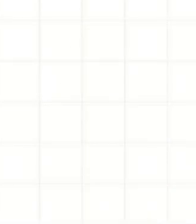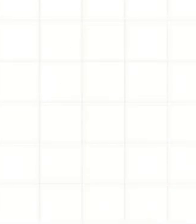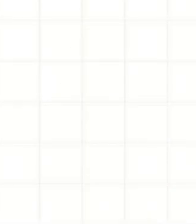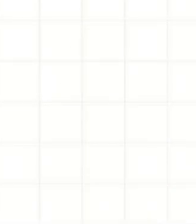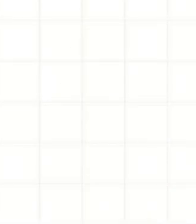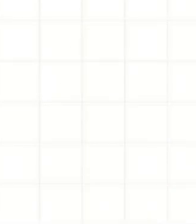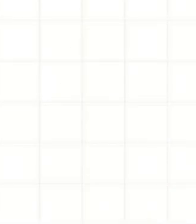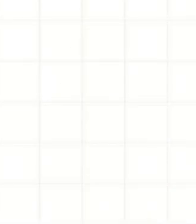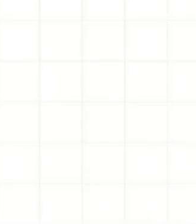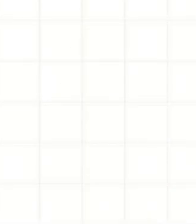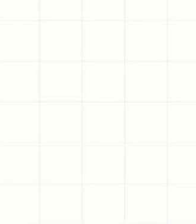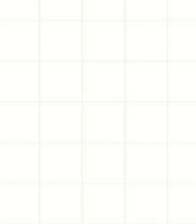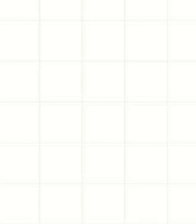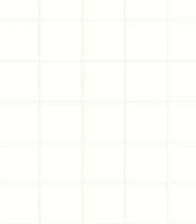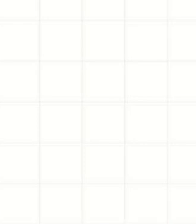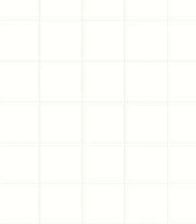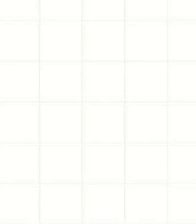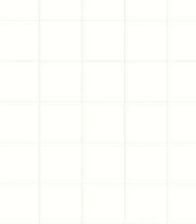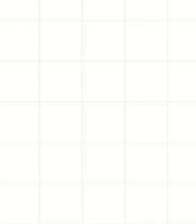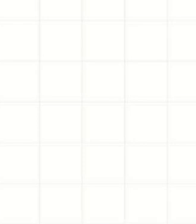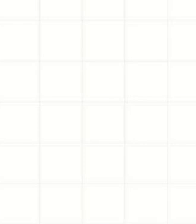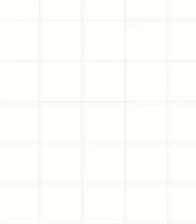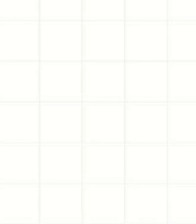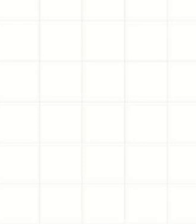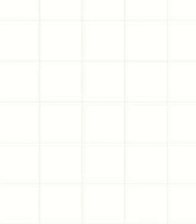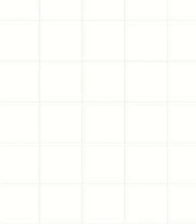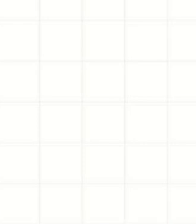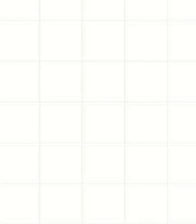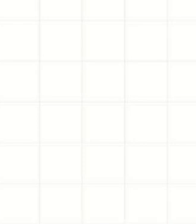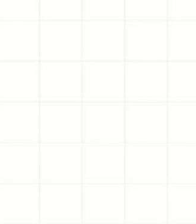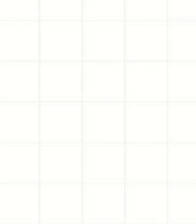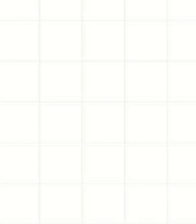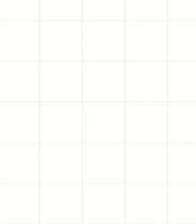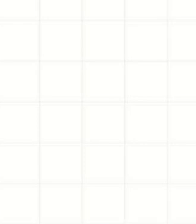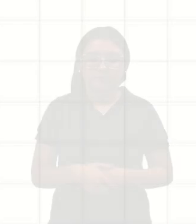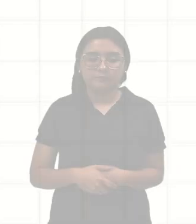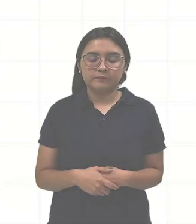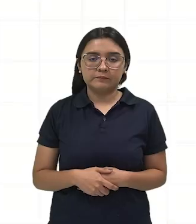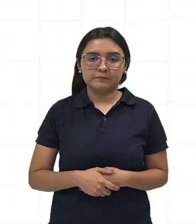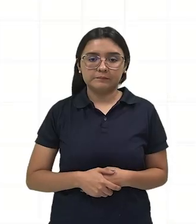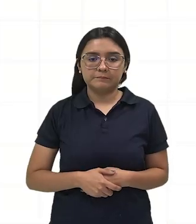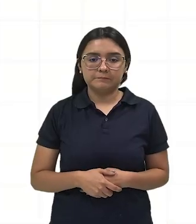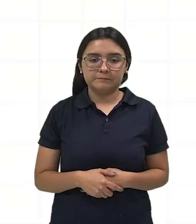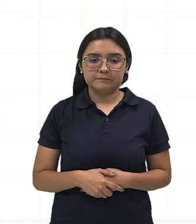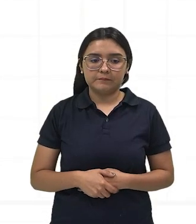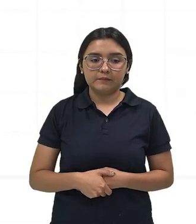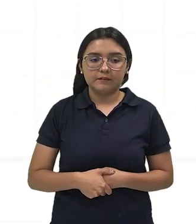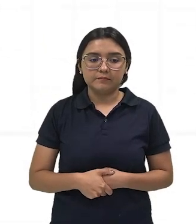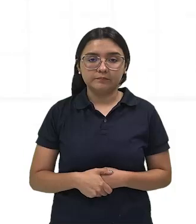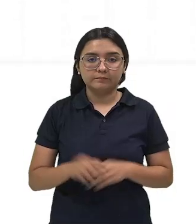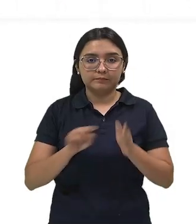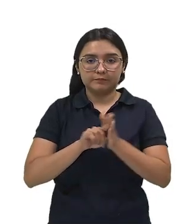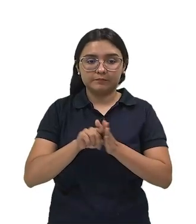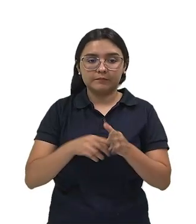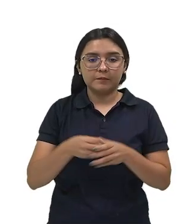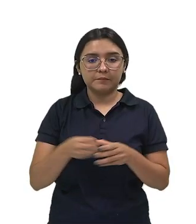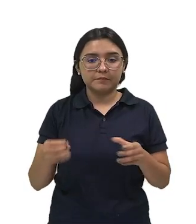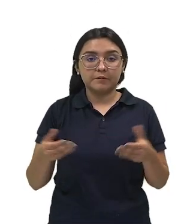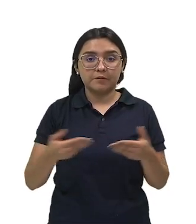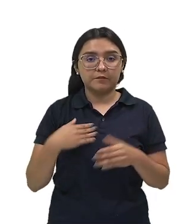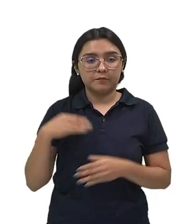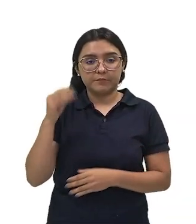pesquisa. Nesse caso, as pesquisas são amostrais. Então vamos ver, olha lá. Vamos ver alguns exemplos.